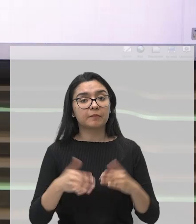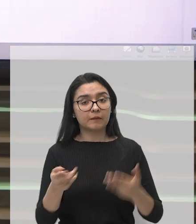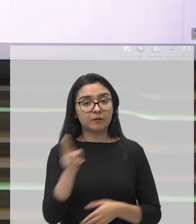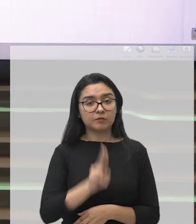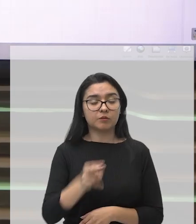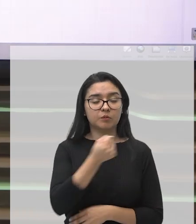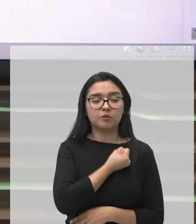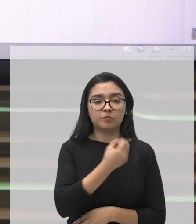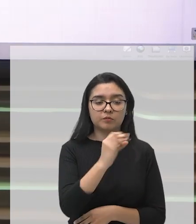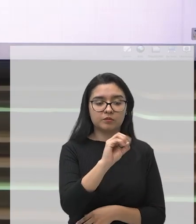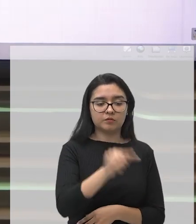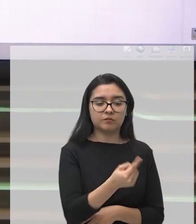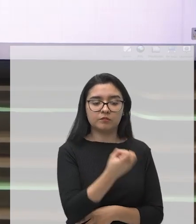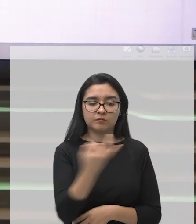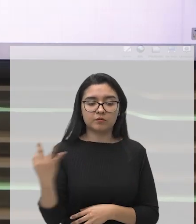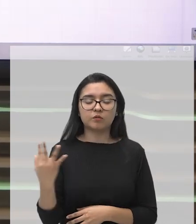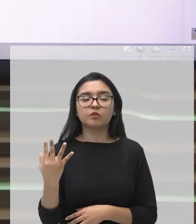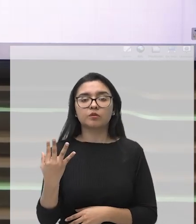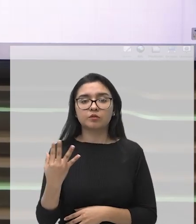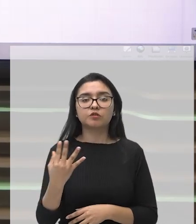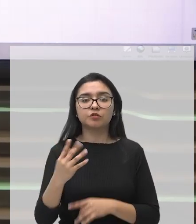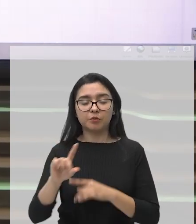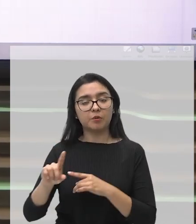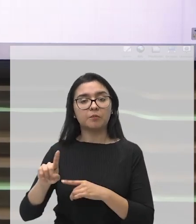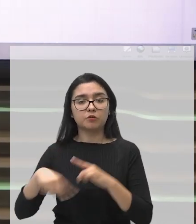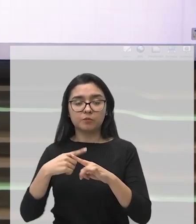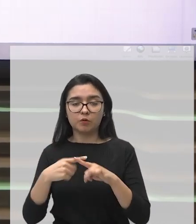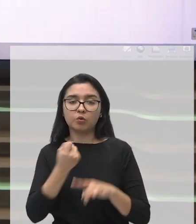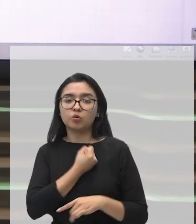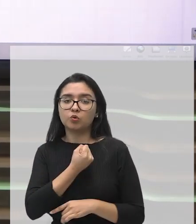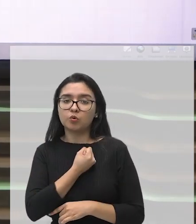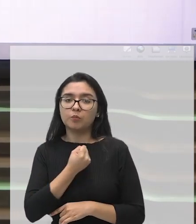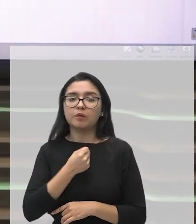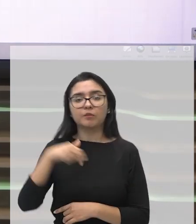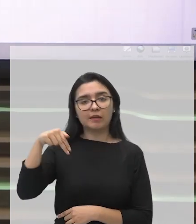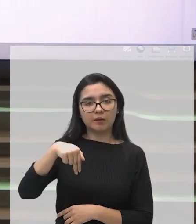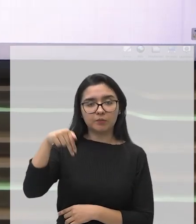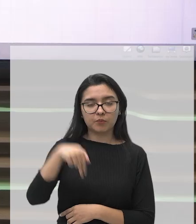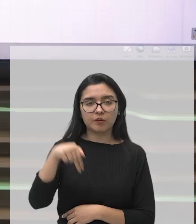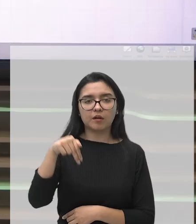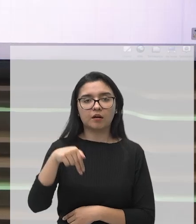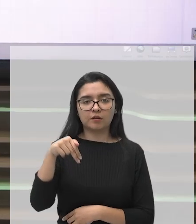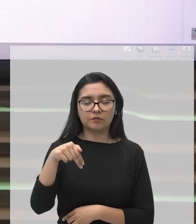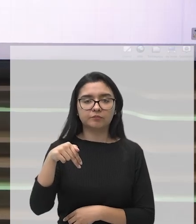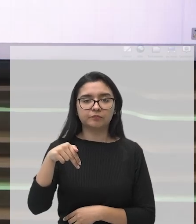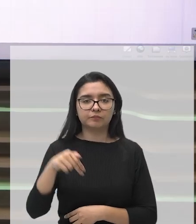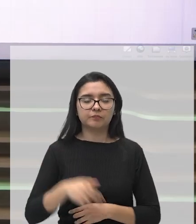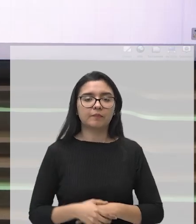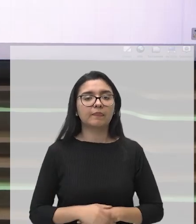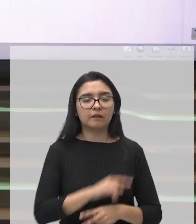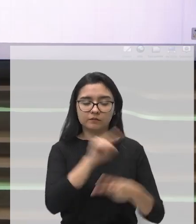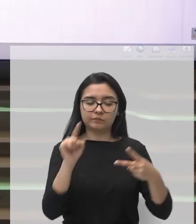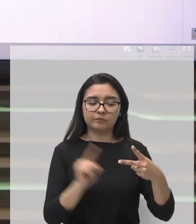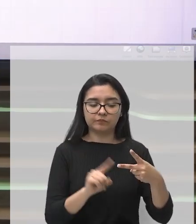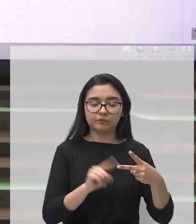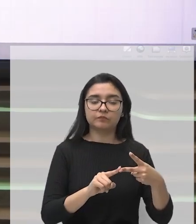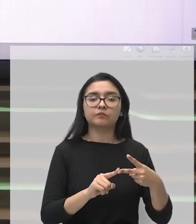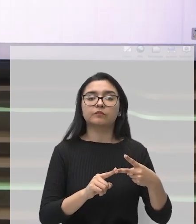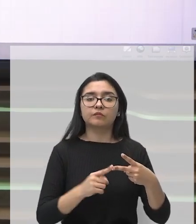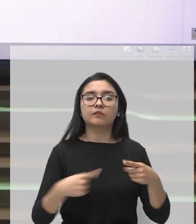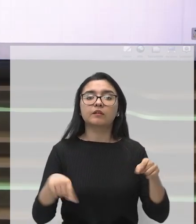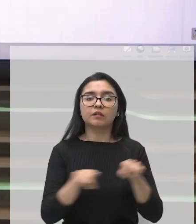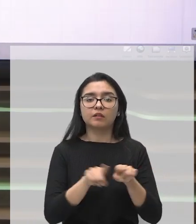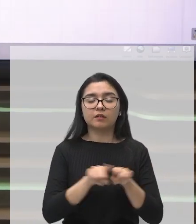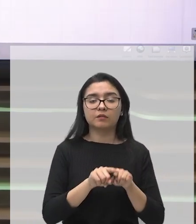decimal e multiplicamos ele por um número inteiro, ou número natural, como queiramos dizer, como a gente queira dizer. E então nós temos realmente